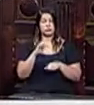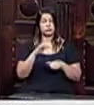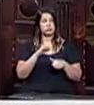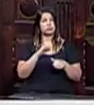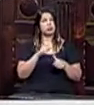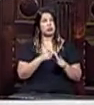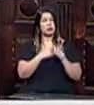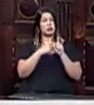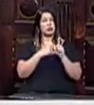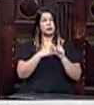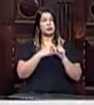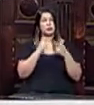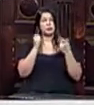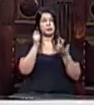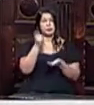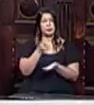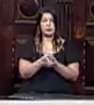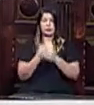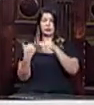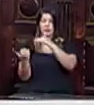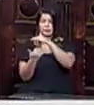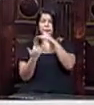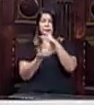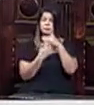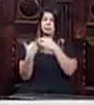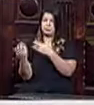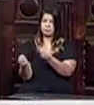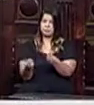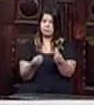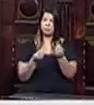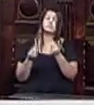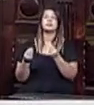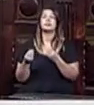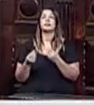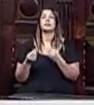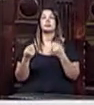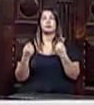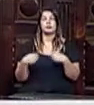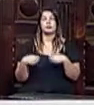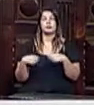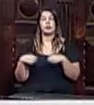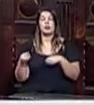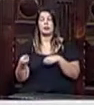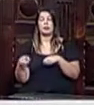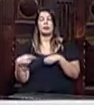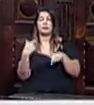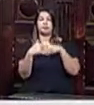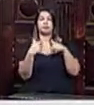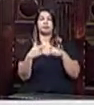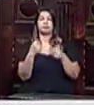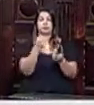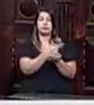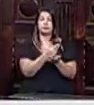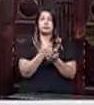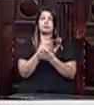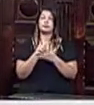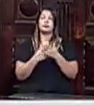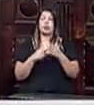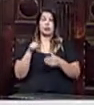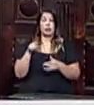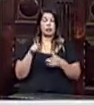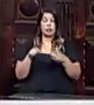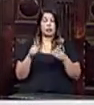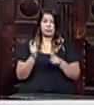a concessionárias, empresas, por conta de serviços prestados ao Estado, então transformar